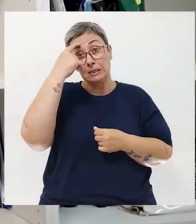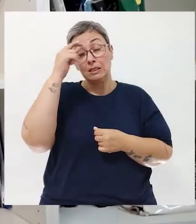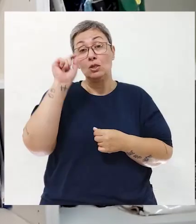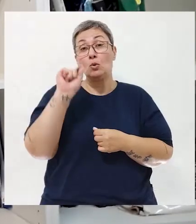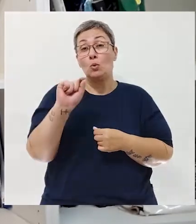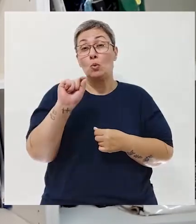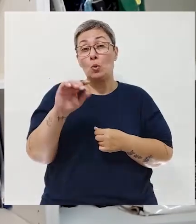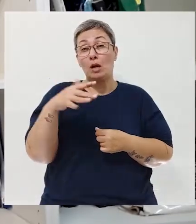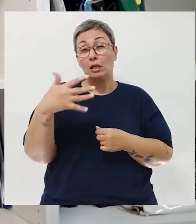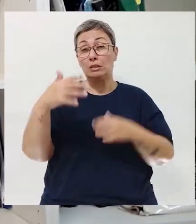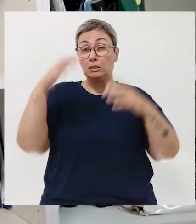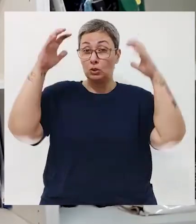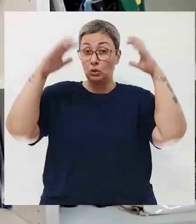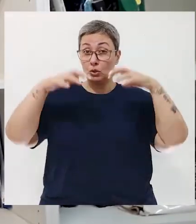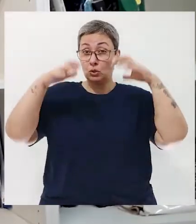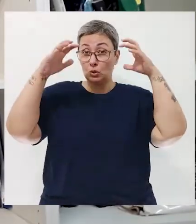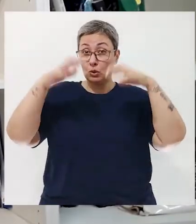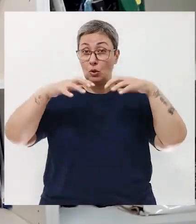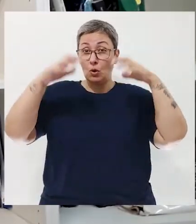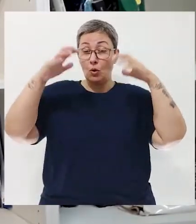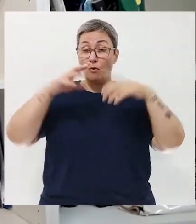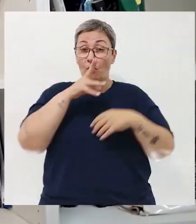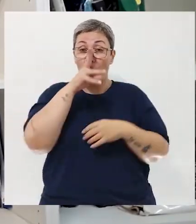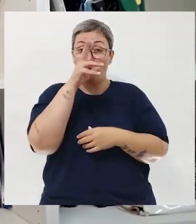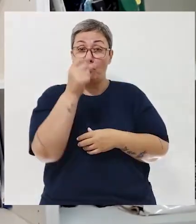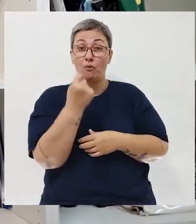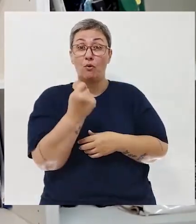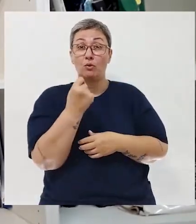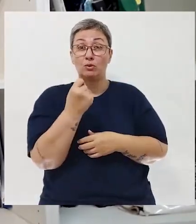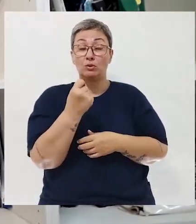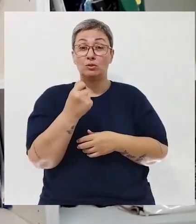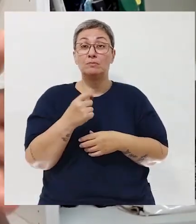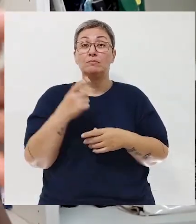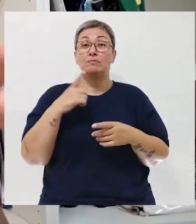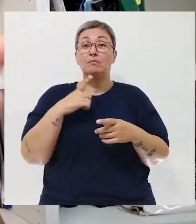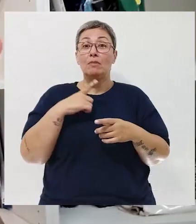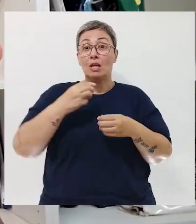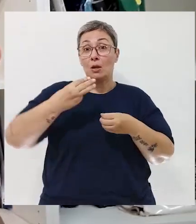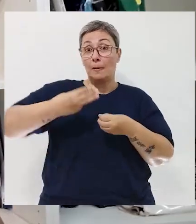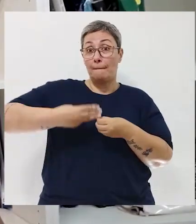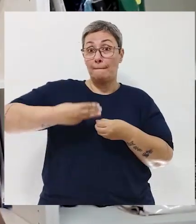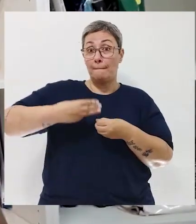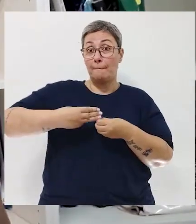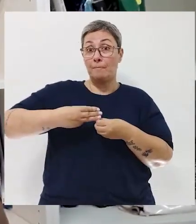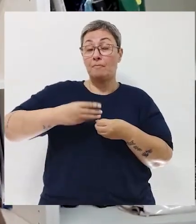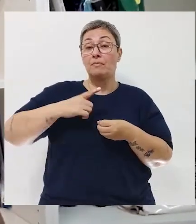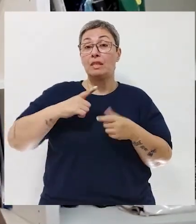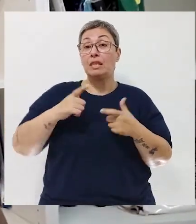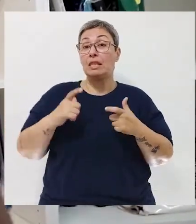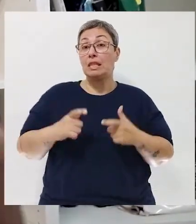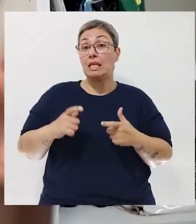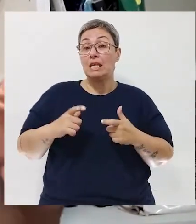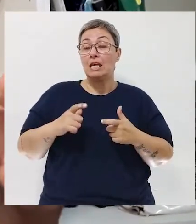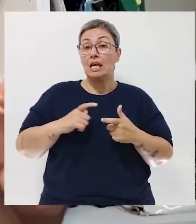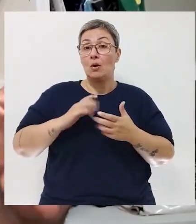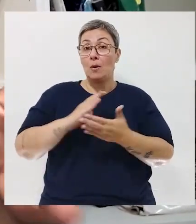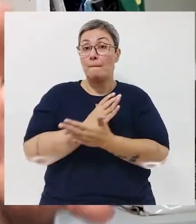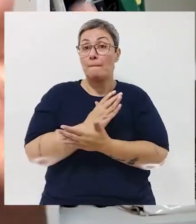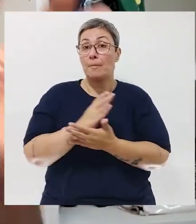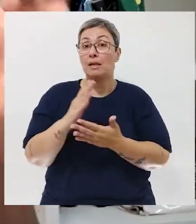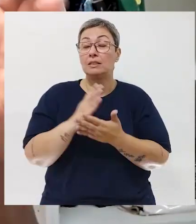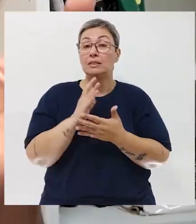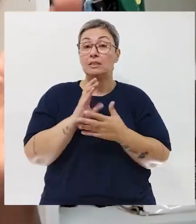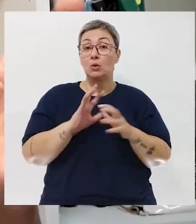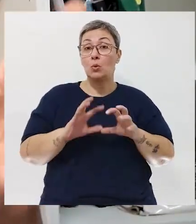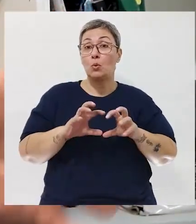Pensando então nas chuvas torrenciais, em um município onde parte